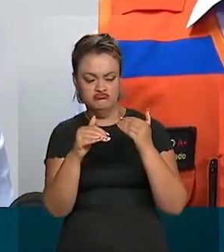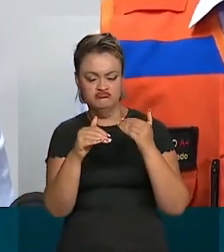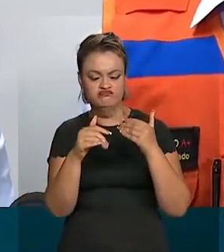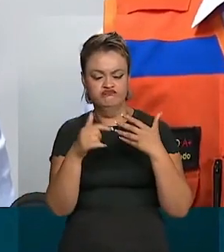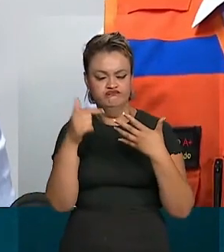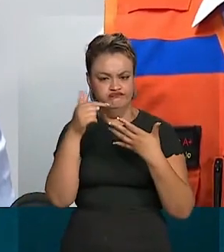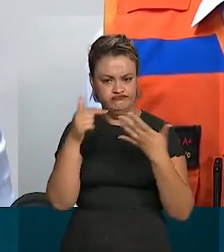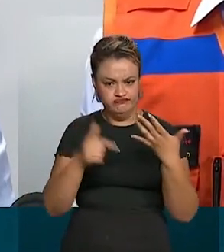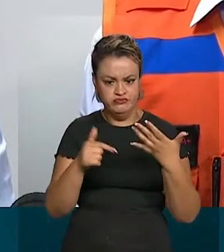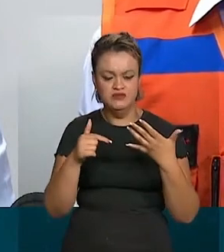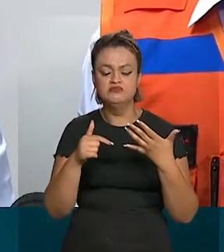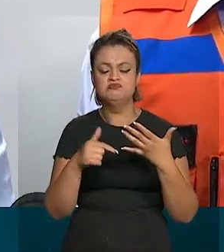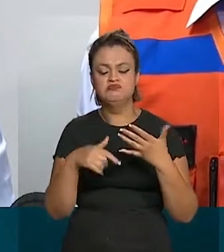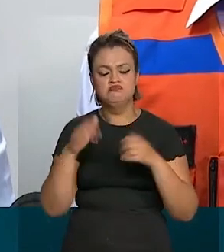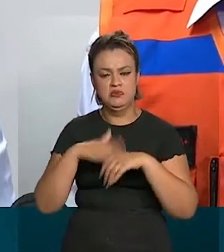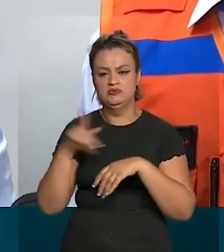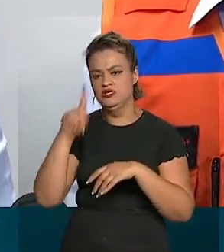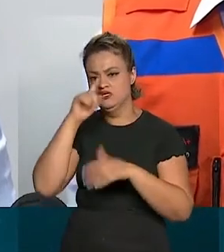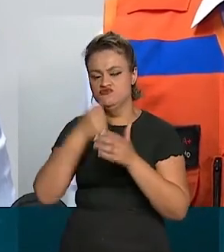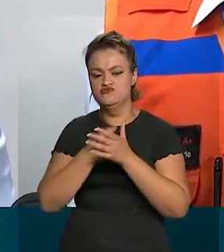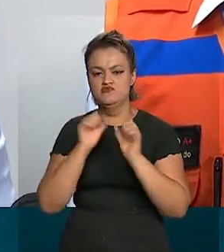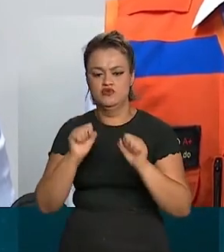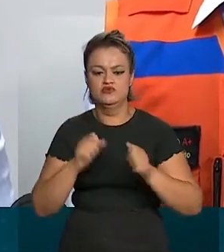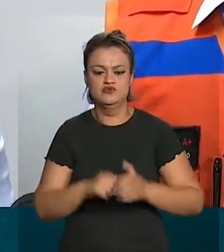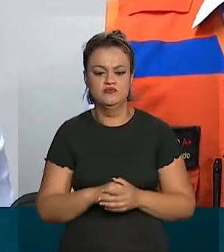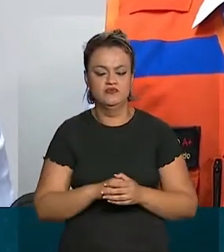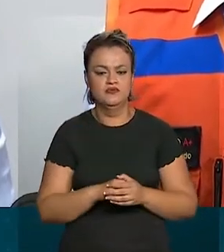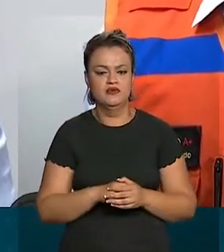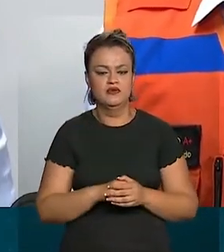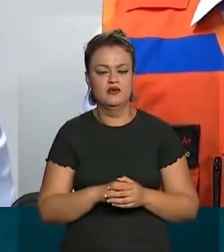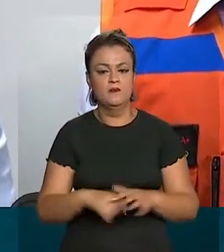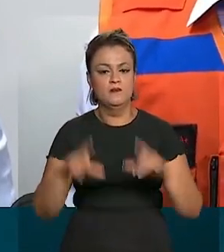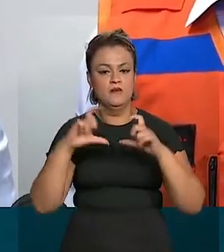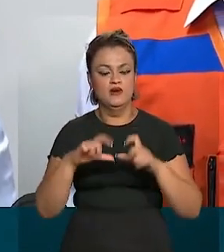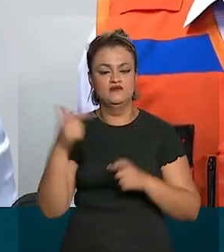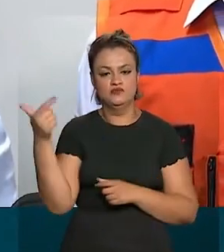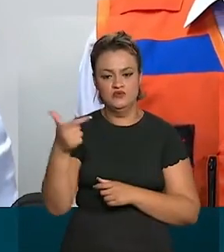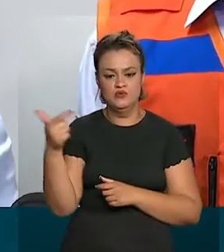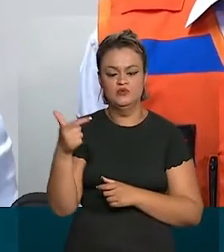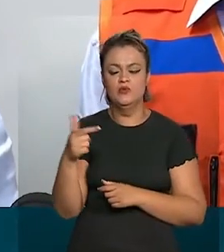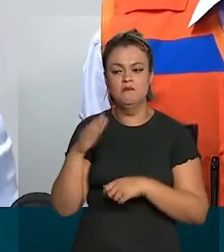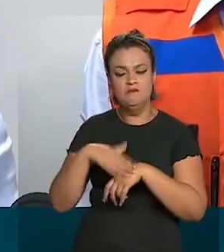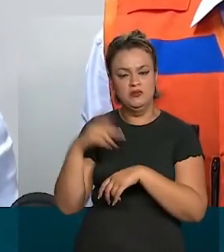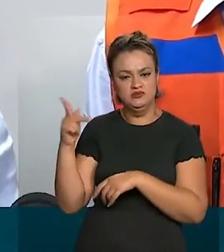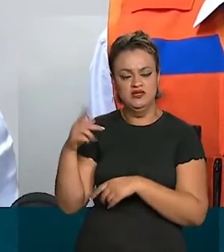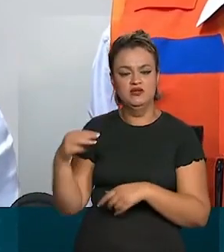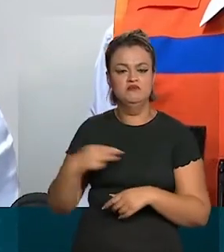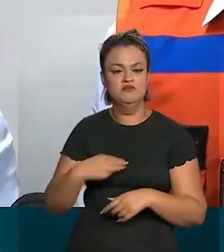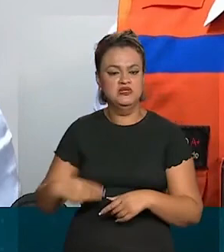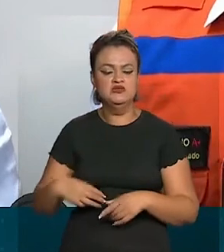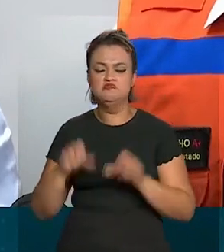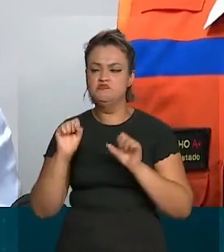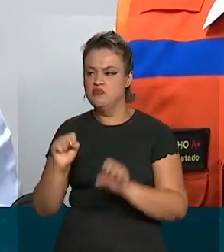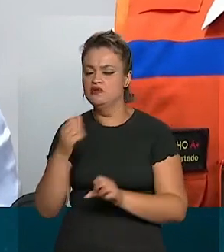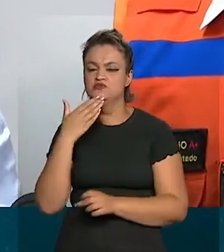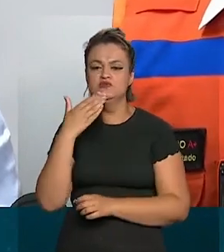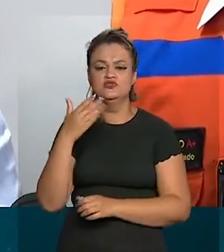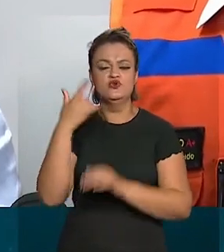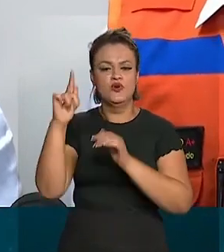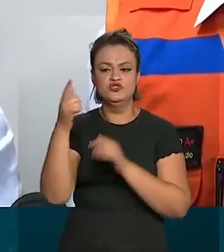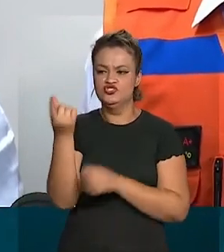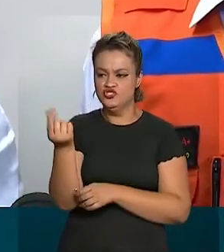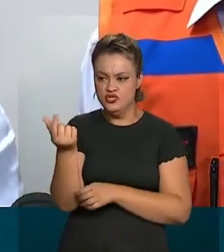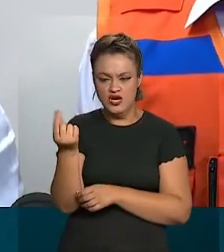à execução da intervenção. Parágrafo 2º. O interventor poderá requisitar, se necessário, os